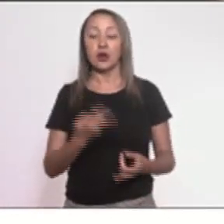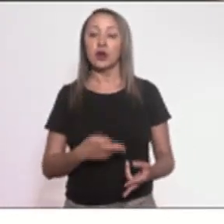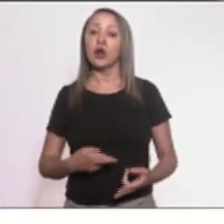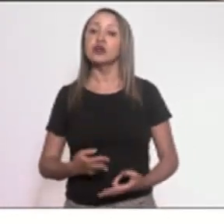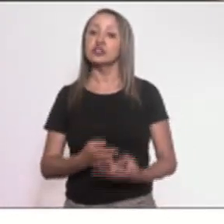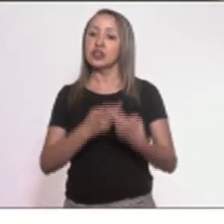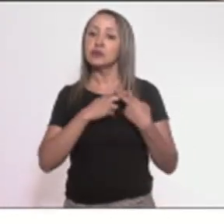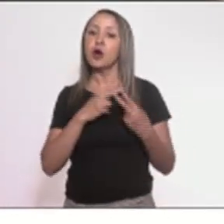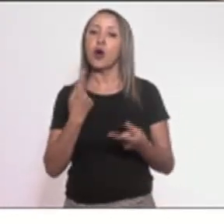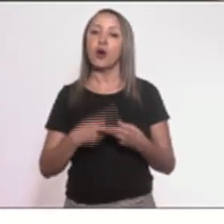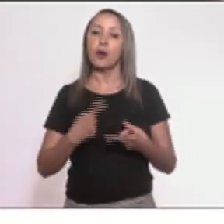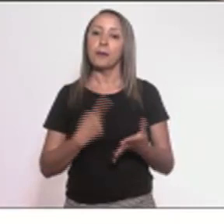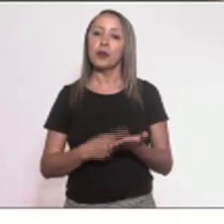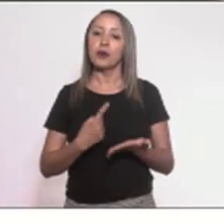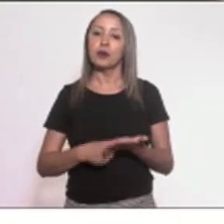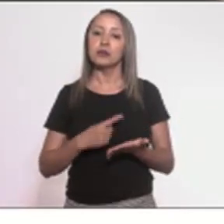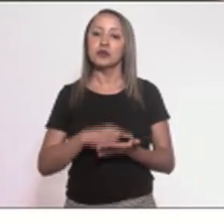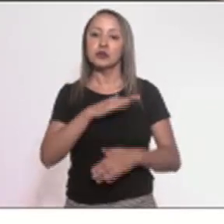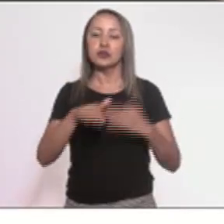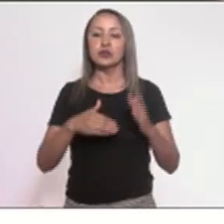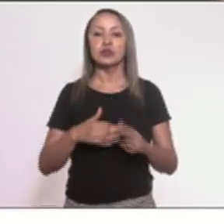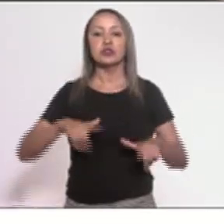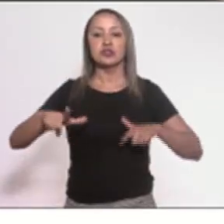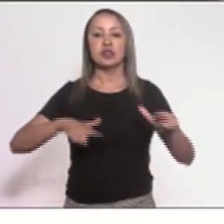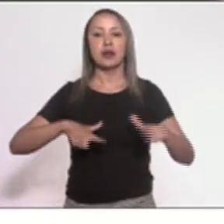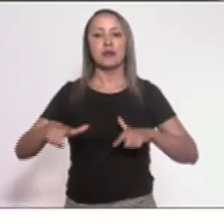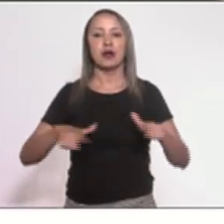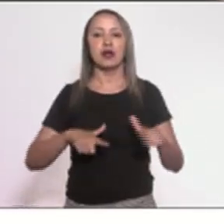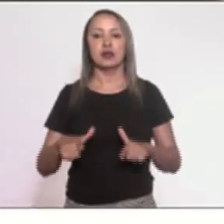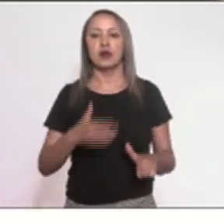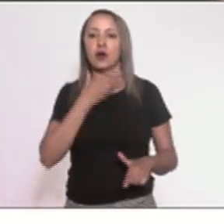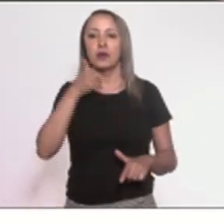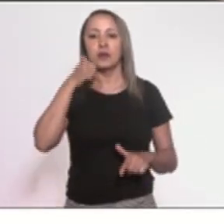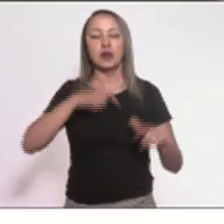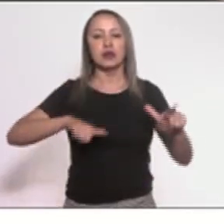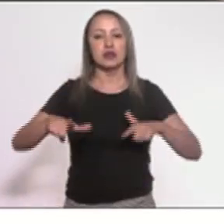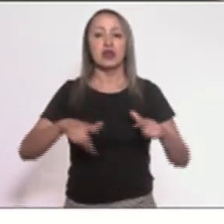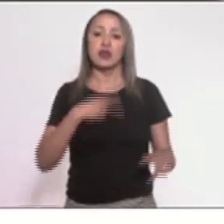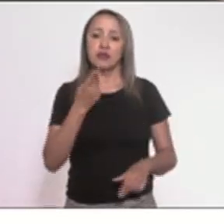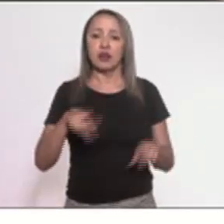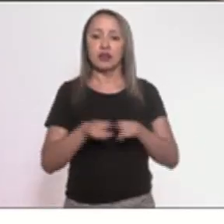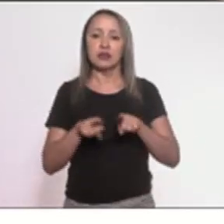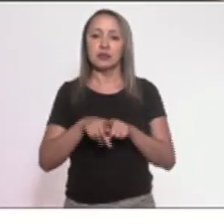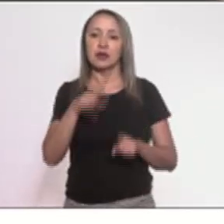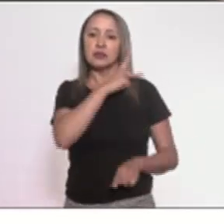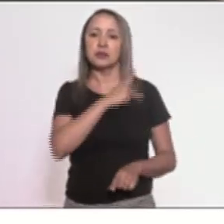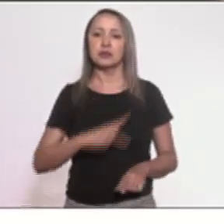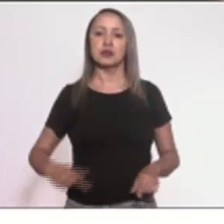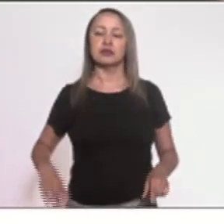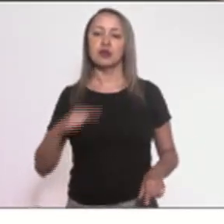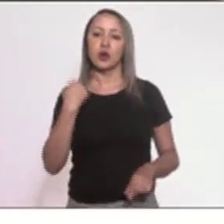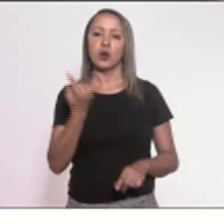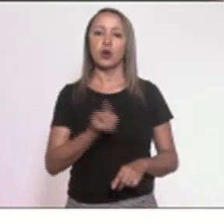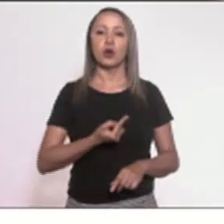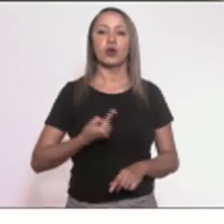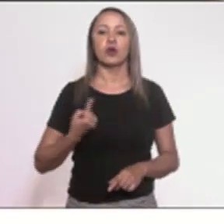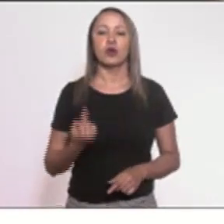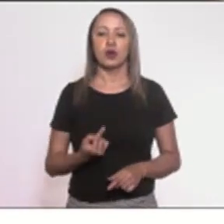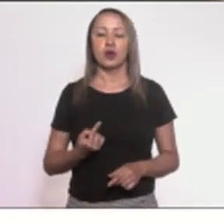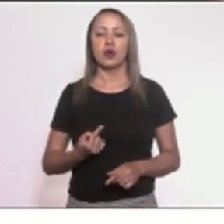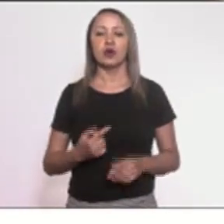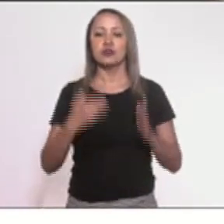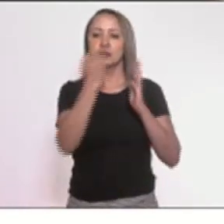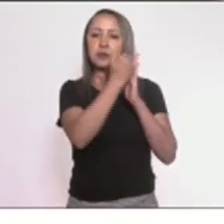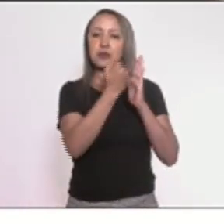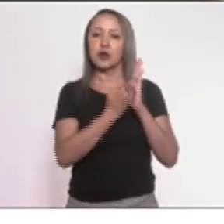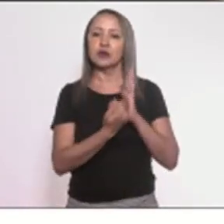com todos os trabalhadores e trabalhadoras. Também ressaltar, senhora presidenta, que nós entramos com um projeto